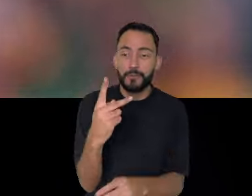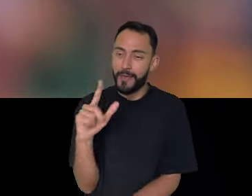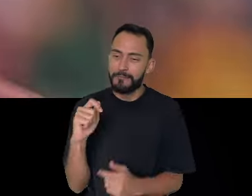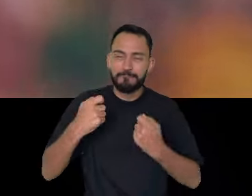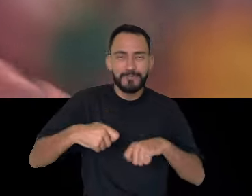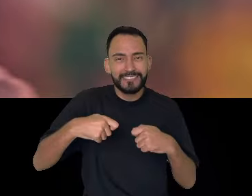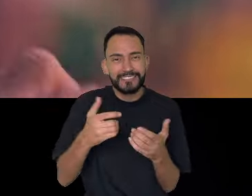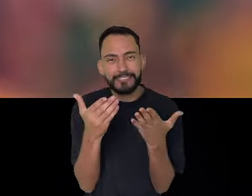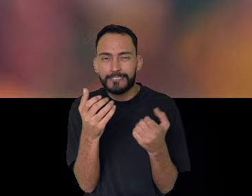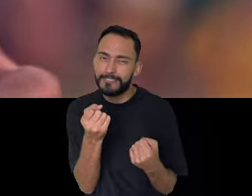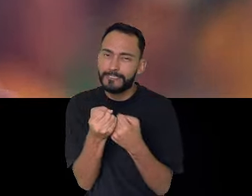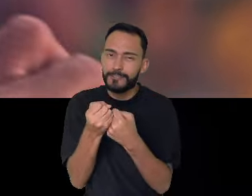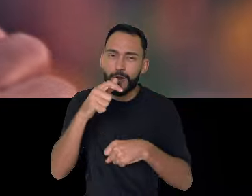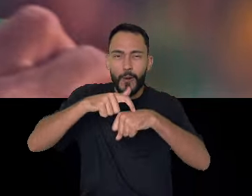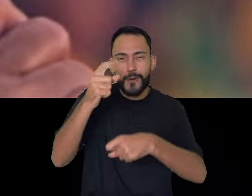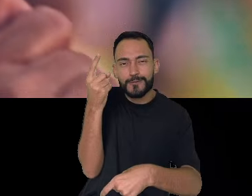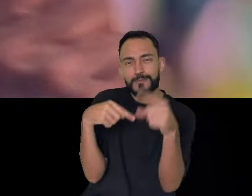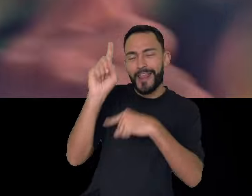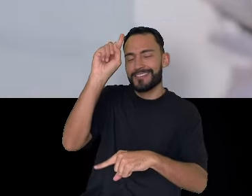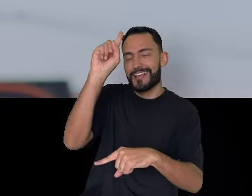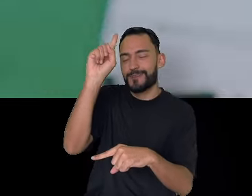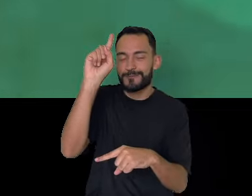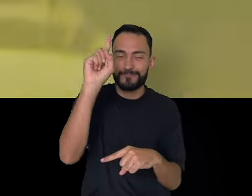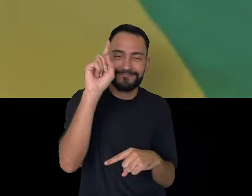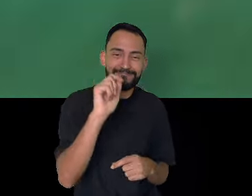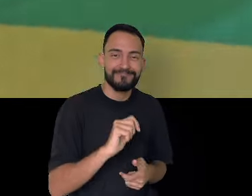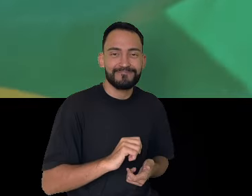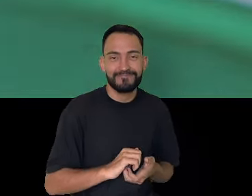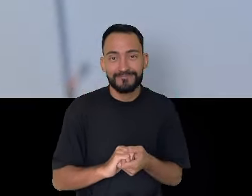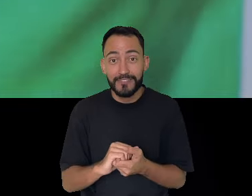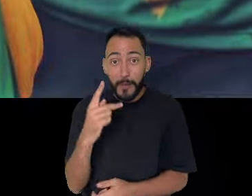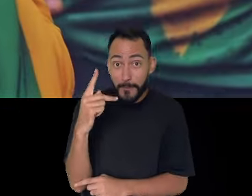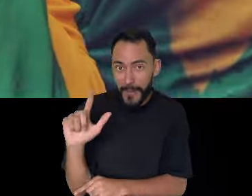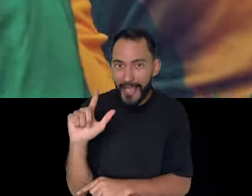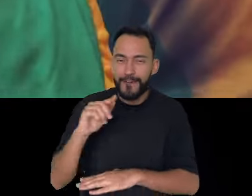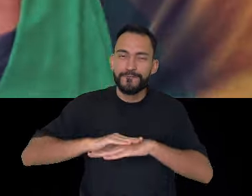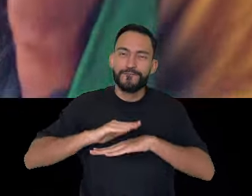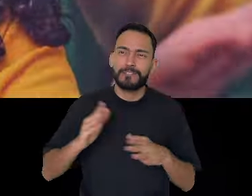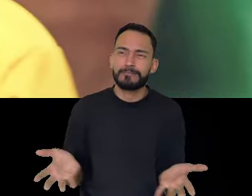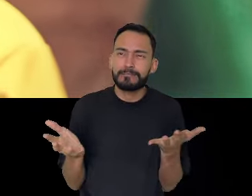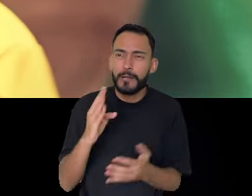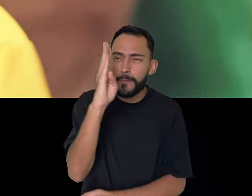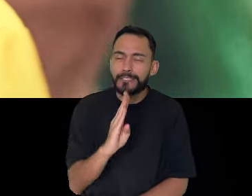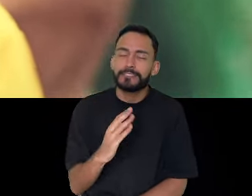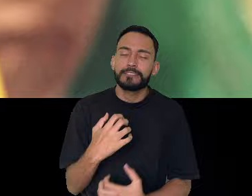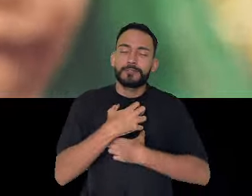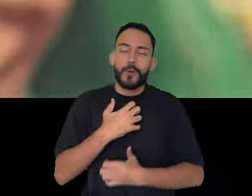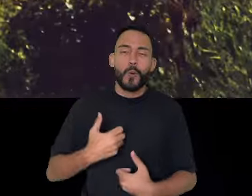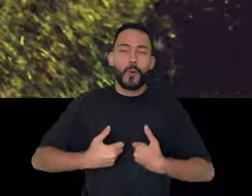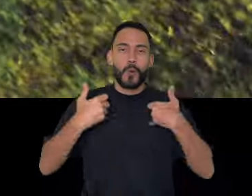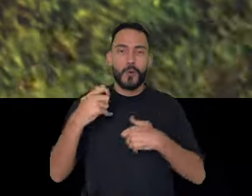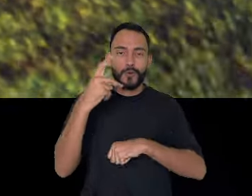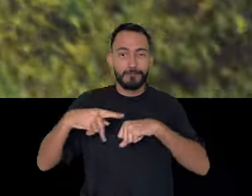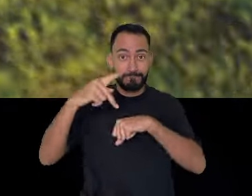sua força, é hora da superação. O PL fez o Brasil sentir